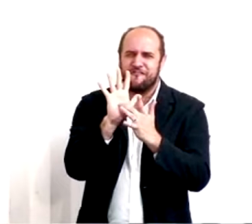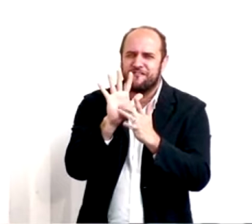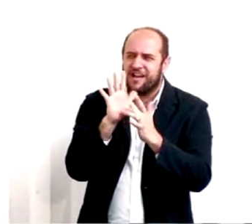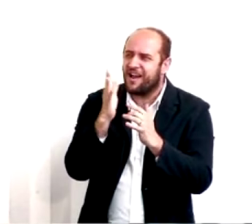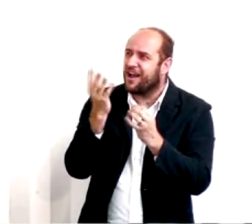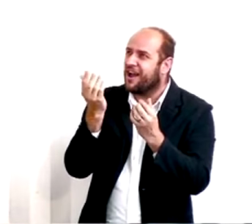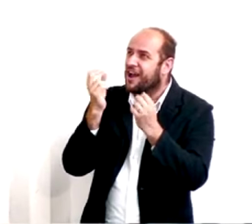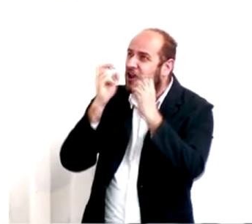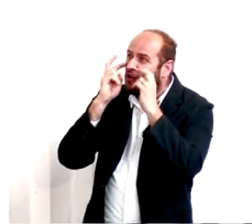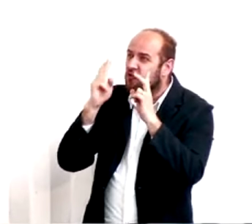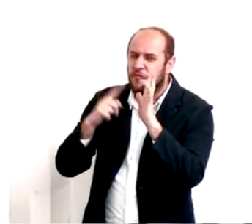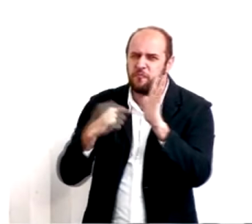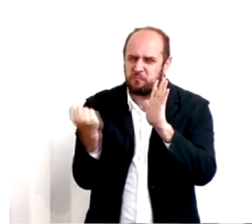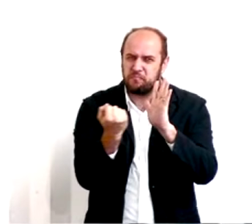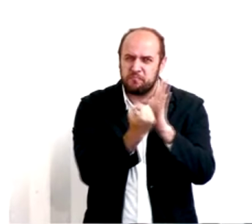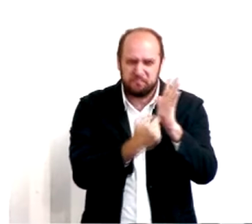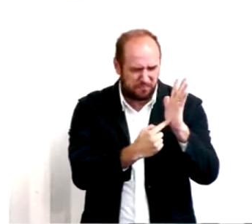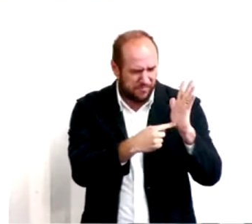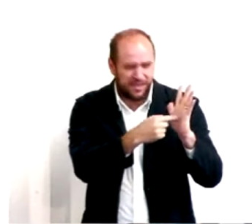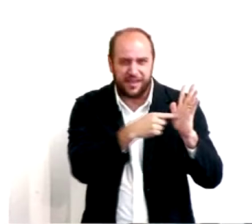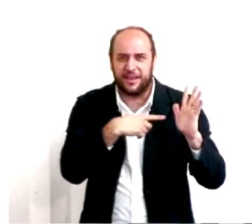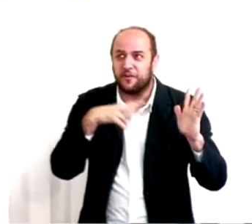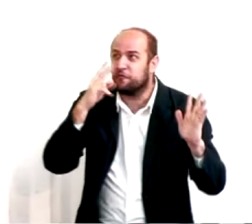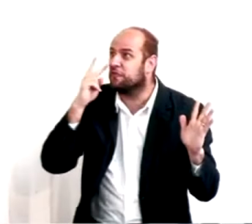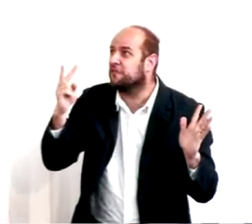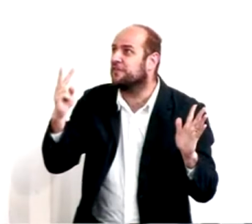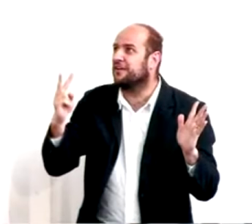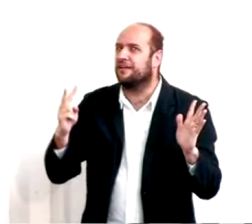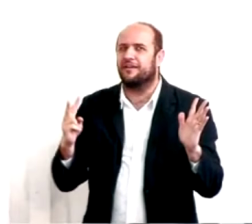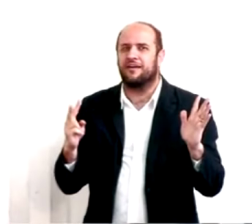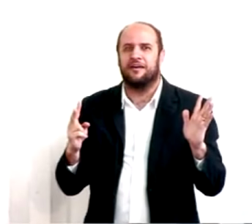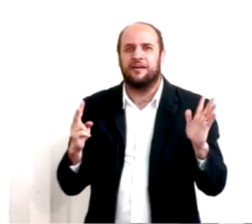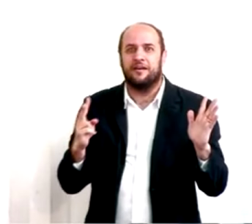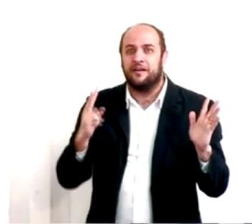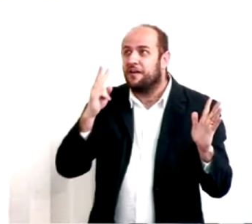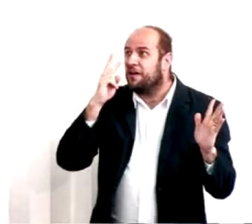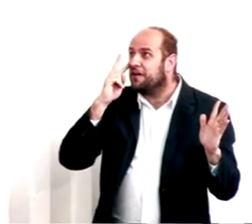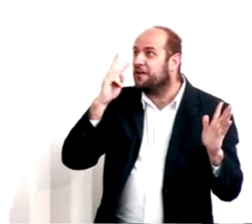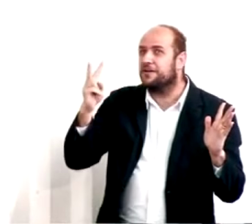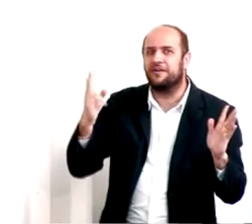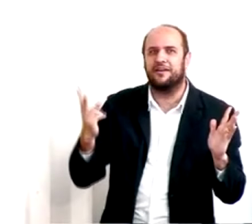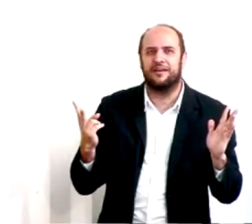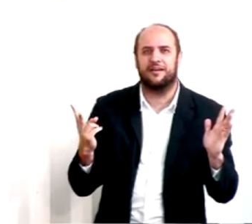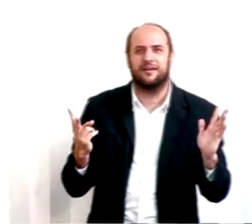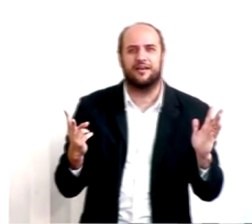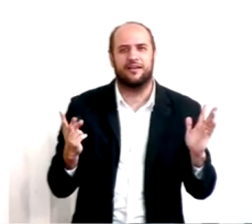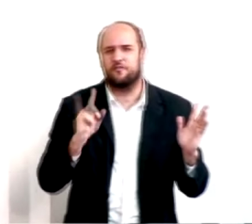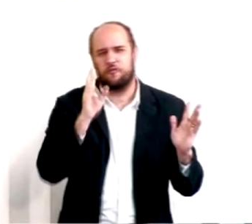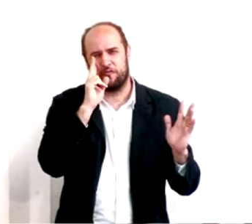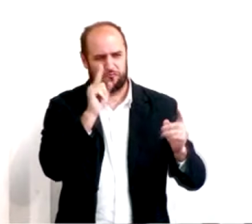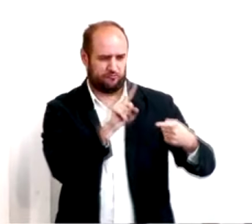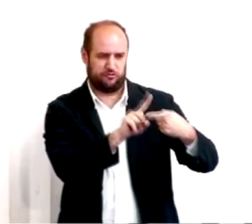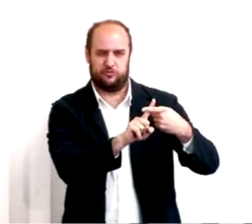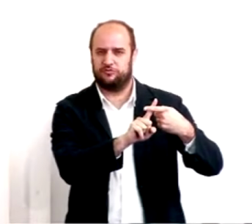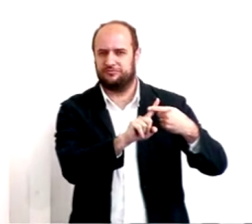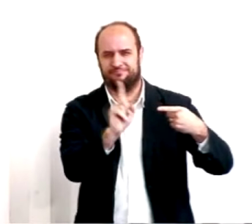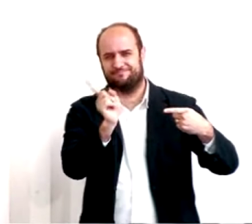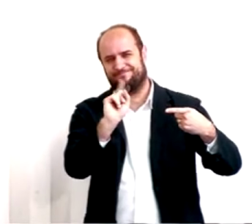você se lembrar dos pregos que eram para ser nas suas mãos você vai vê-lo lá mas não vai ver o mais na cruz